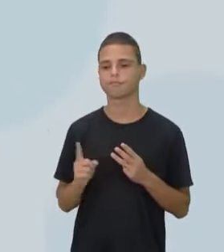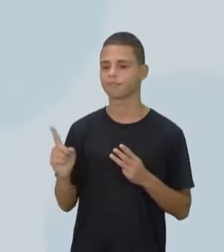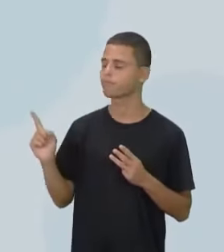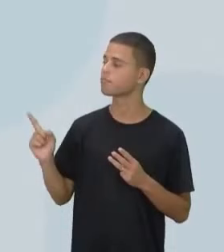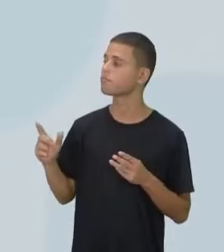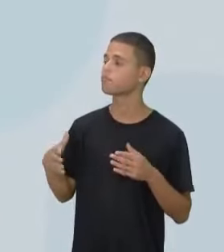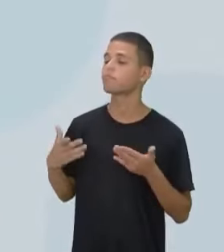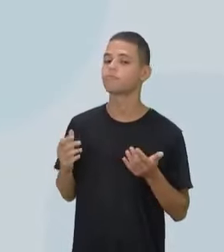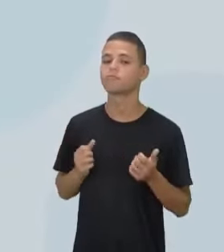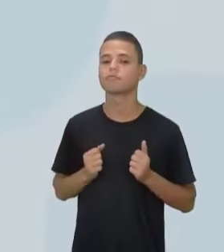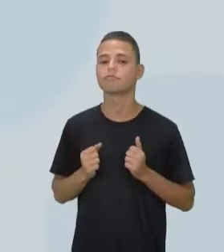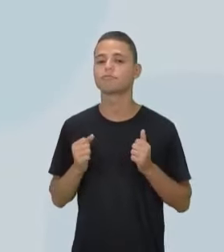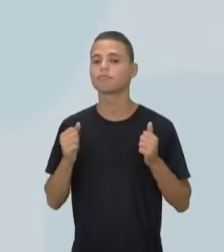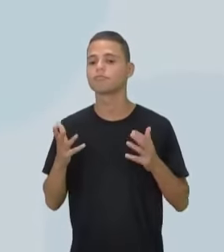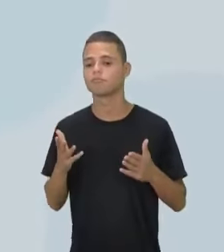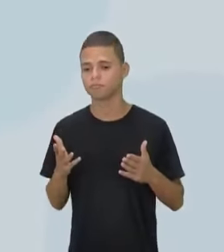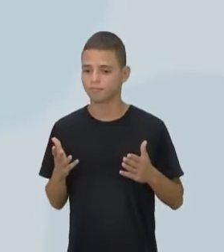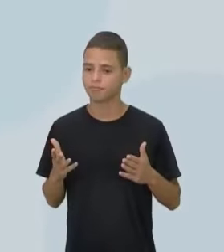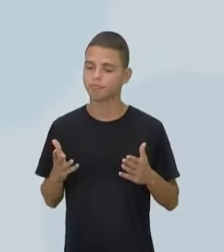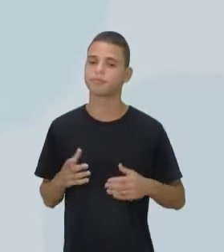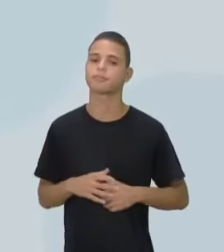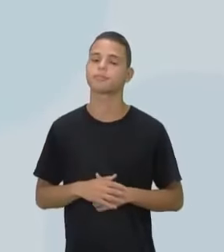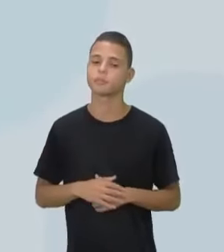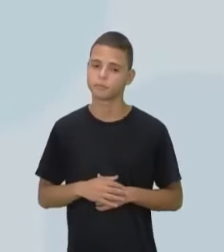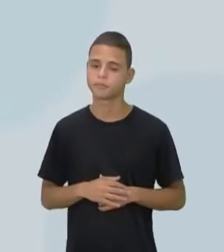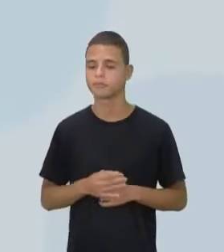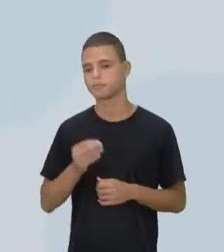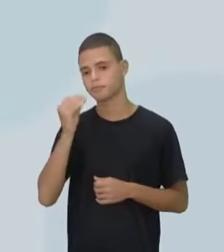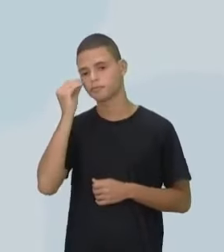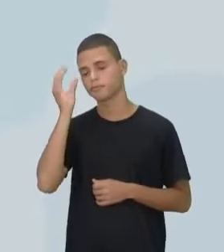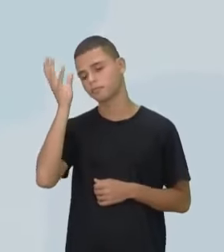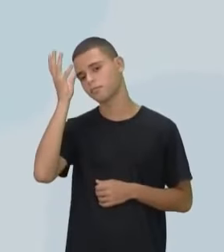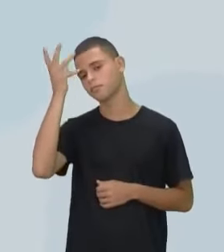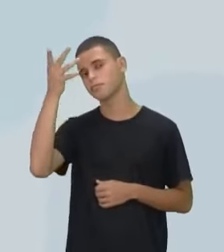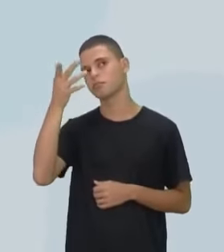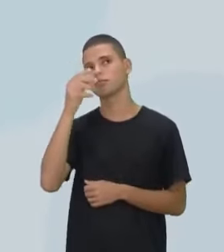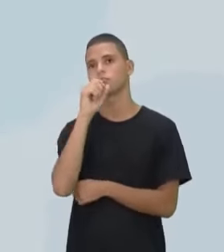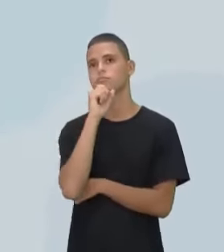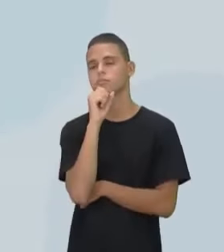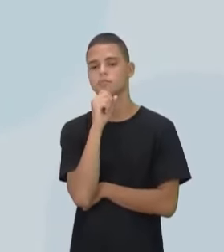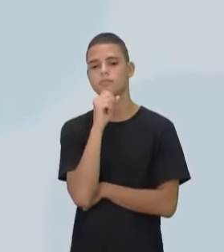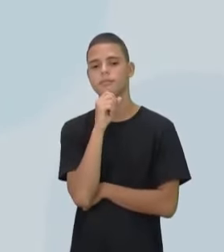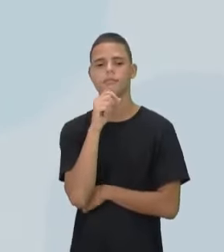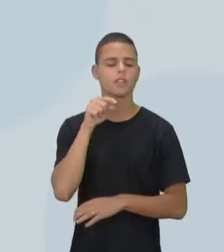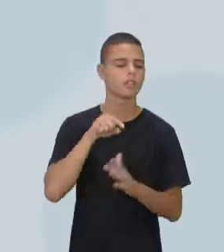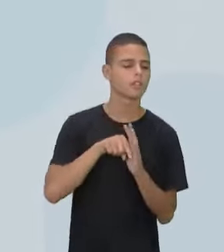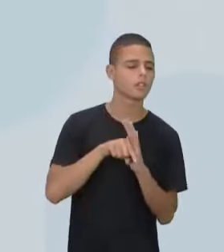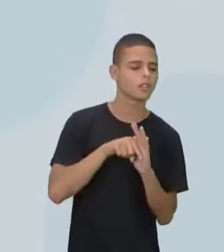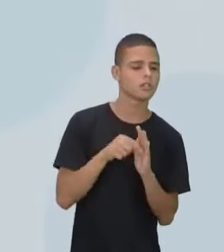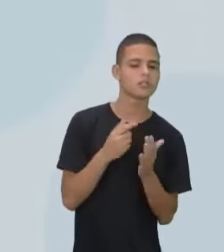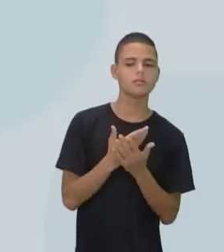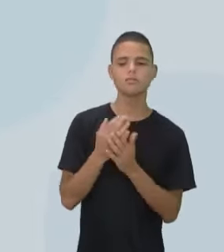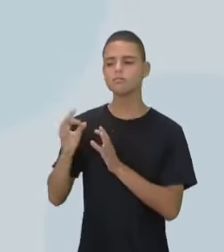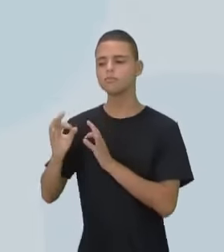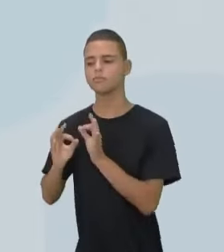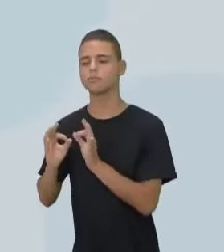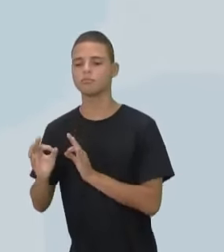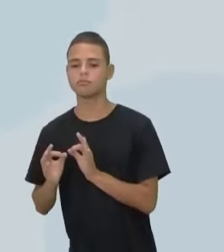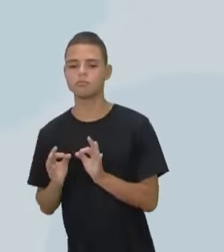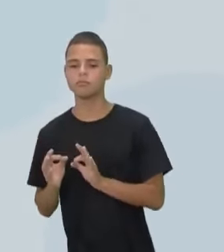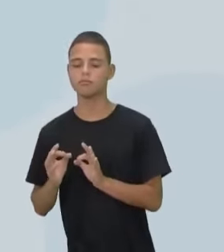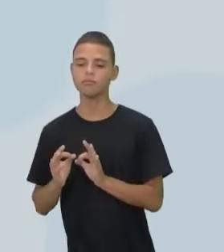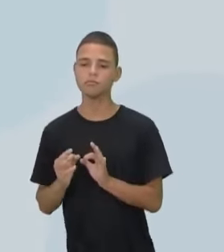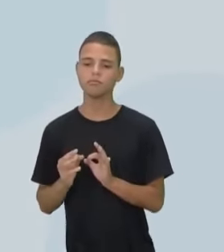que tipo de ação eu estou fazendo, né? Qual é? Eu estou falando de diagnóstico, eu estou falando de planejamento, eu estou falando